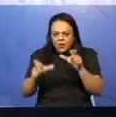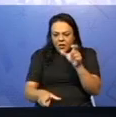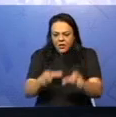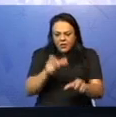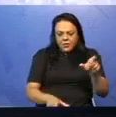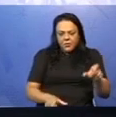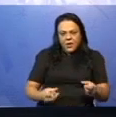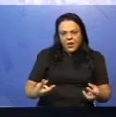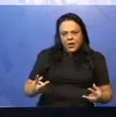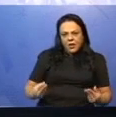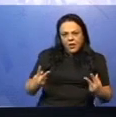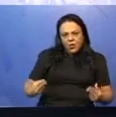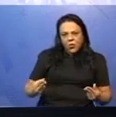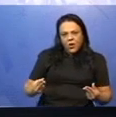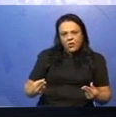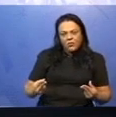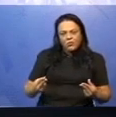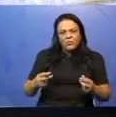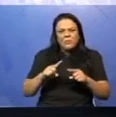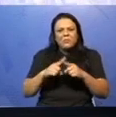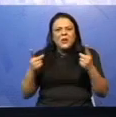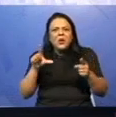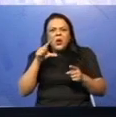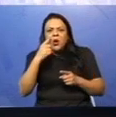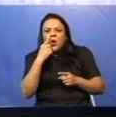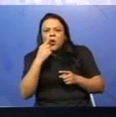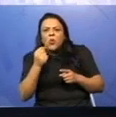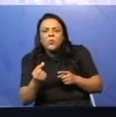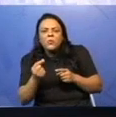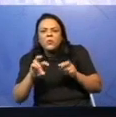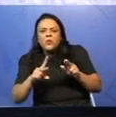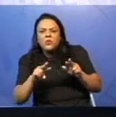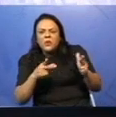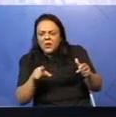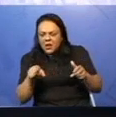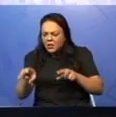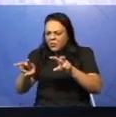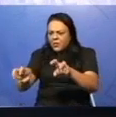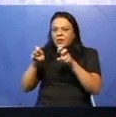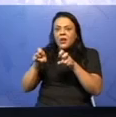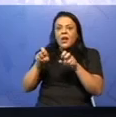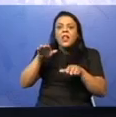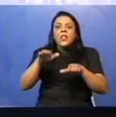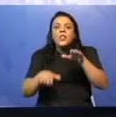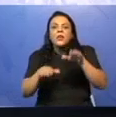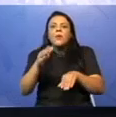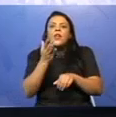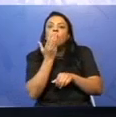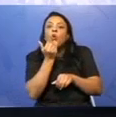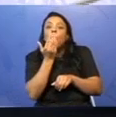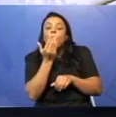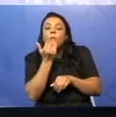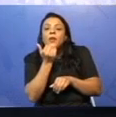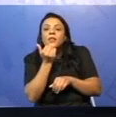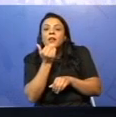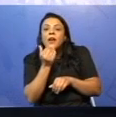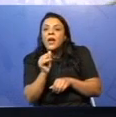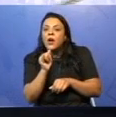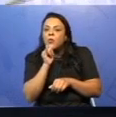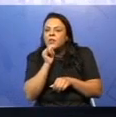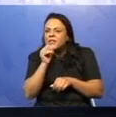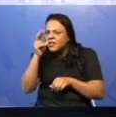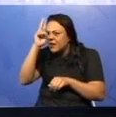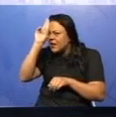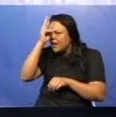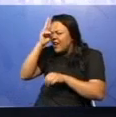também que o tipo de bico dependia do tipo de alimento que tinha em determinada ilha. Ilhas que tinham abundância em